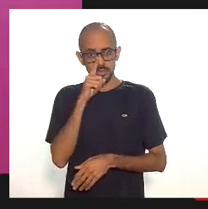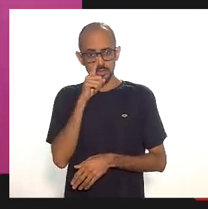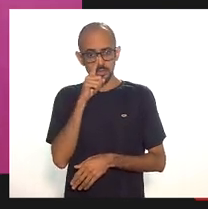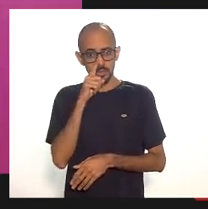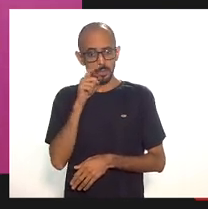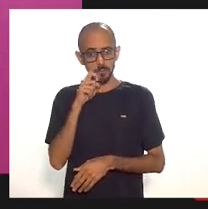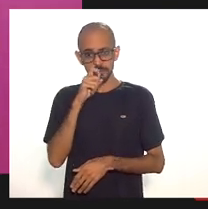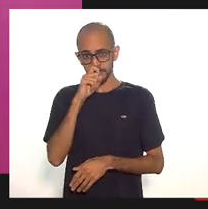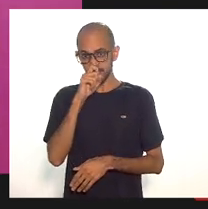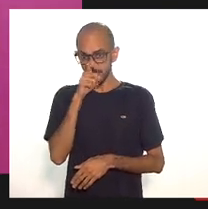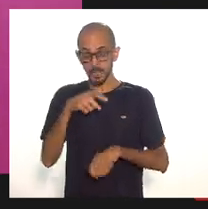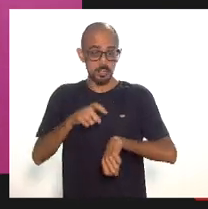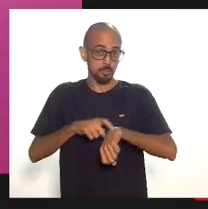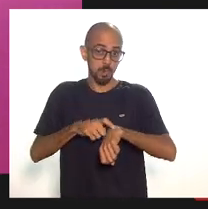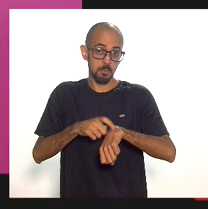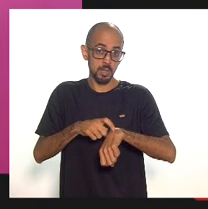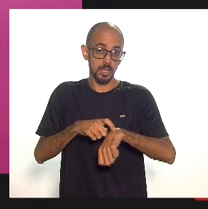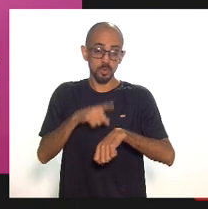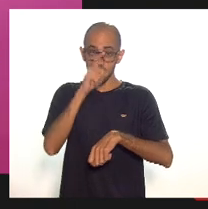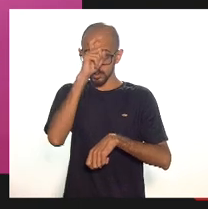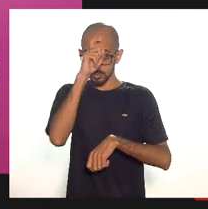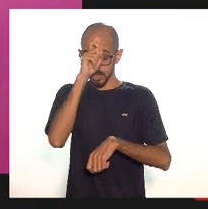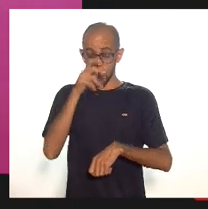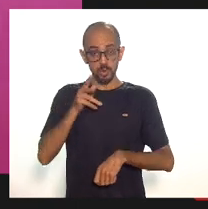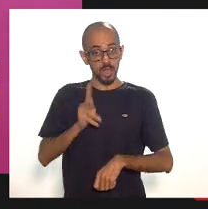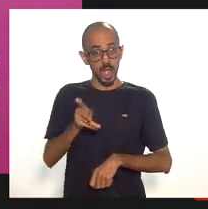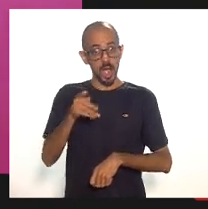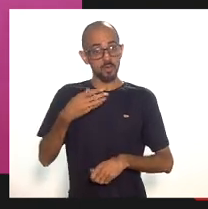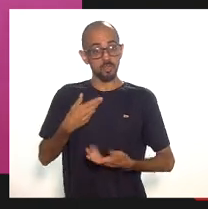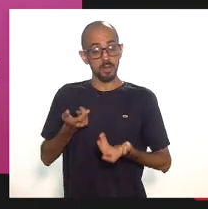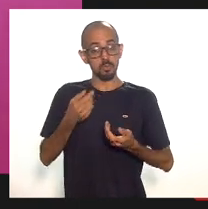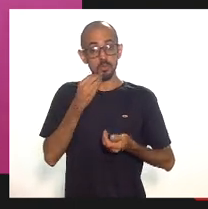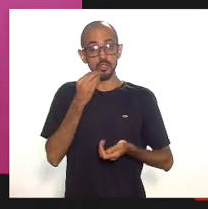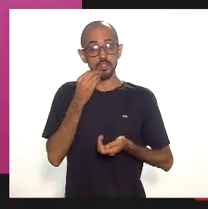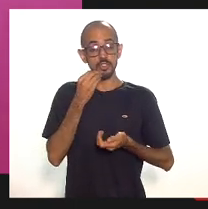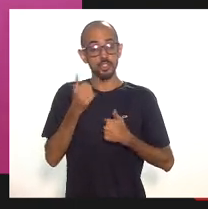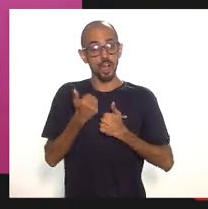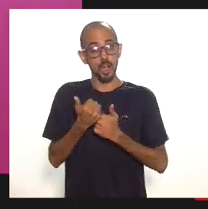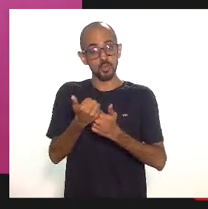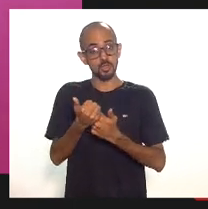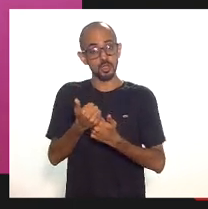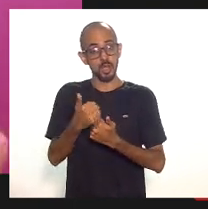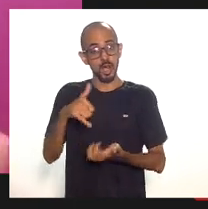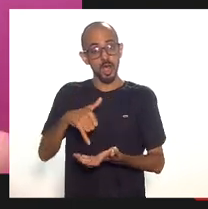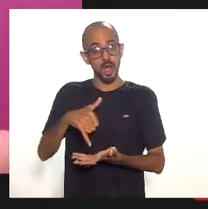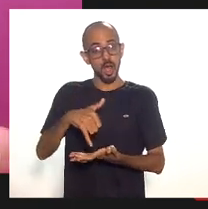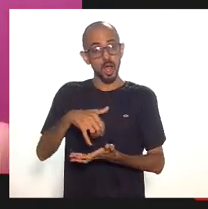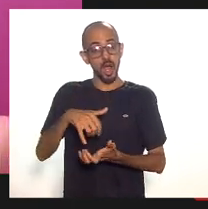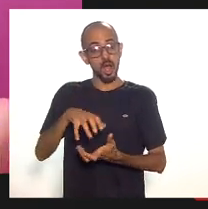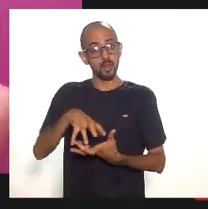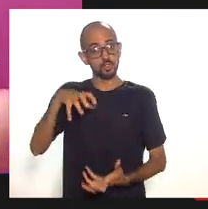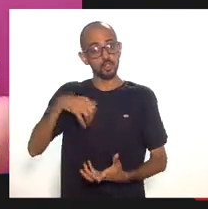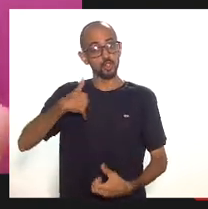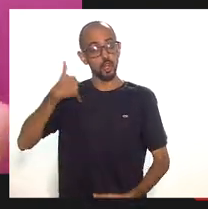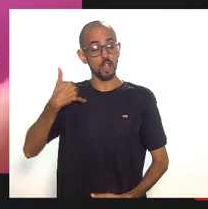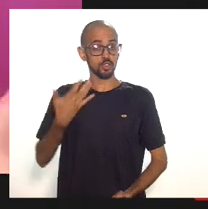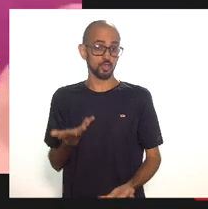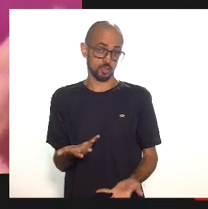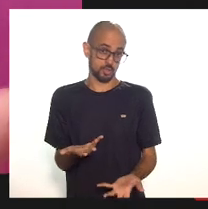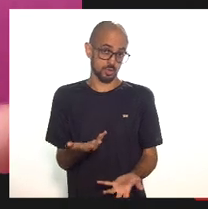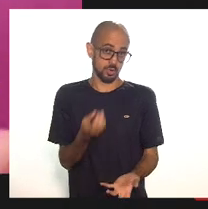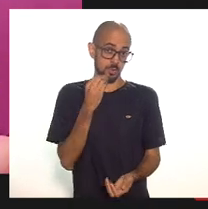ali, né, que estava prestando assistência aos idosos, que podia servir de retaguarda, a gente